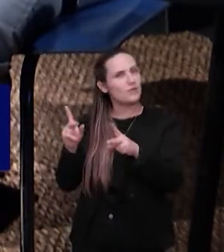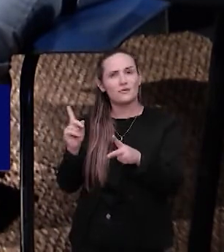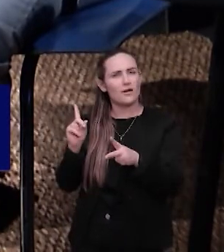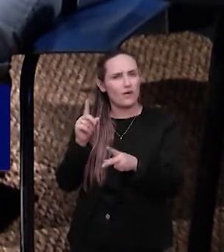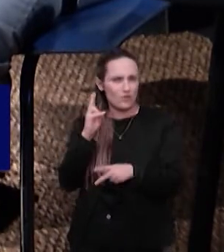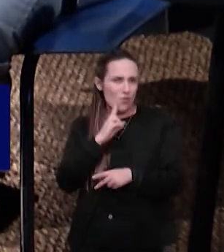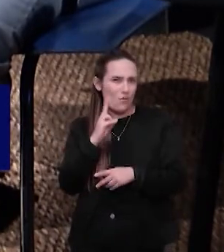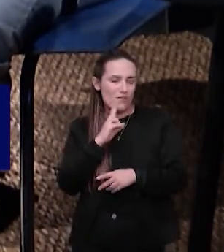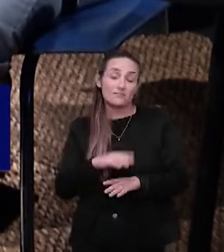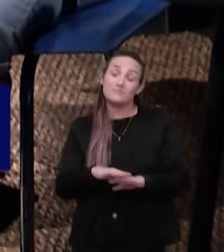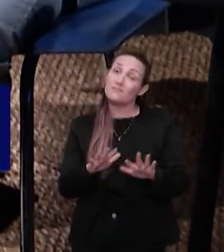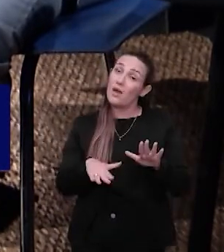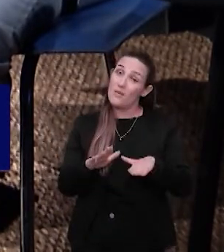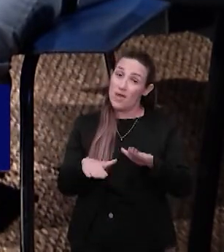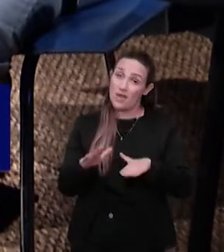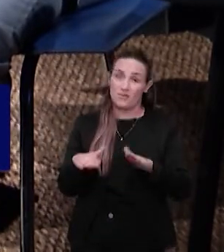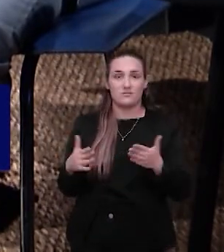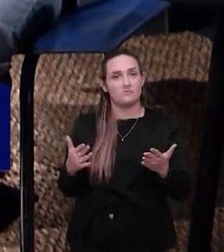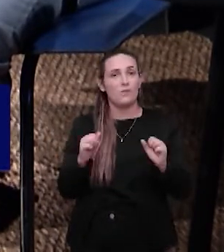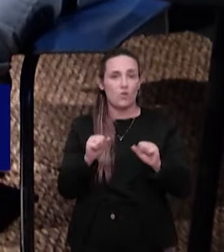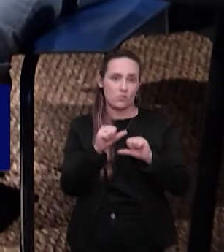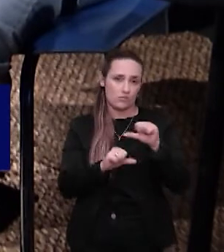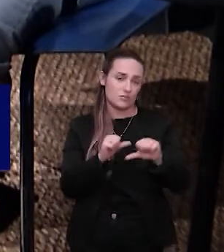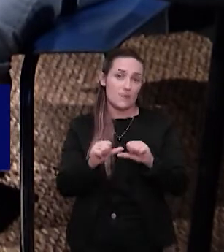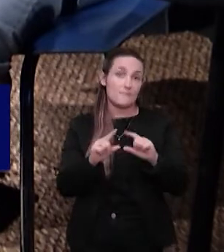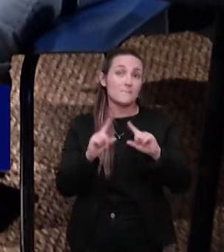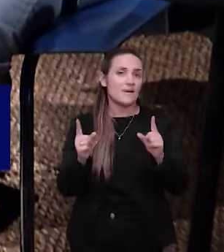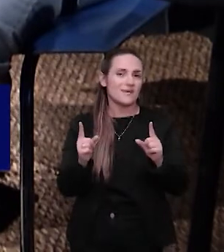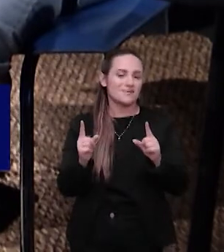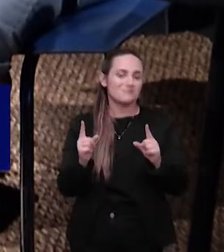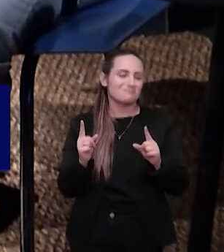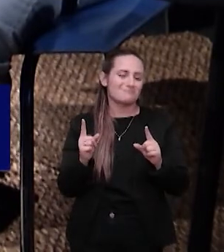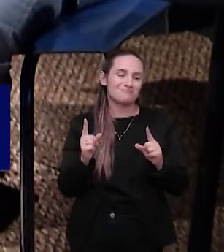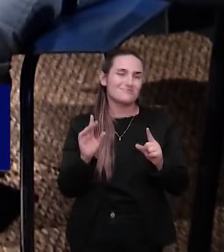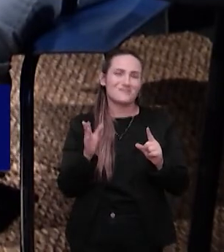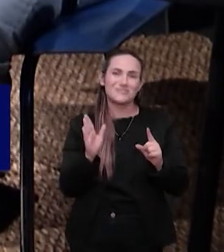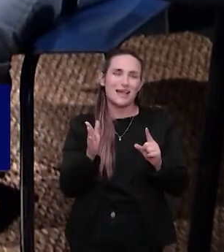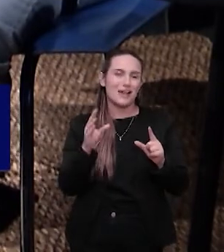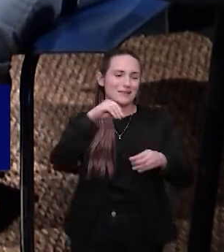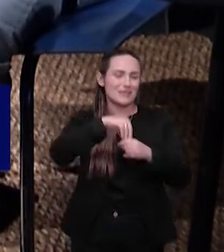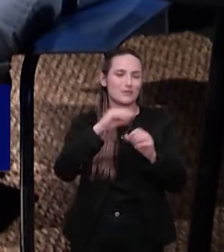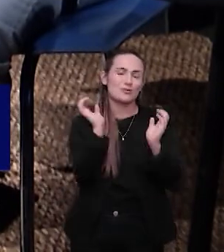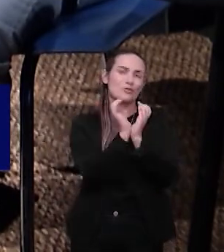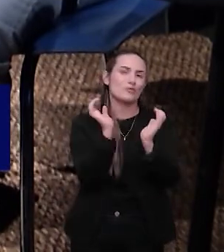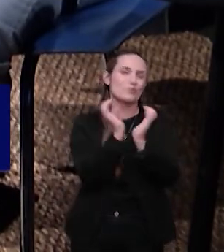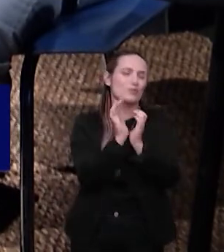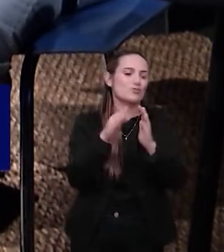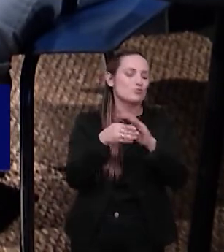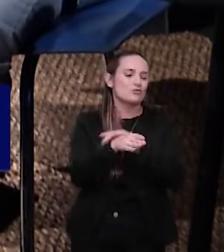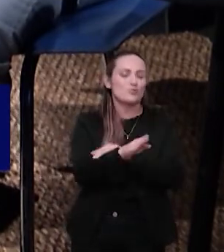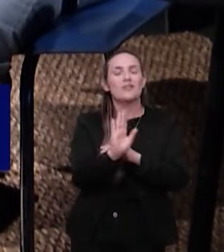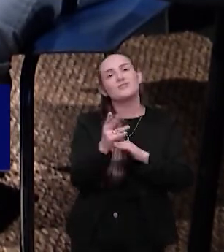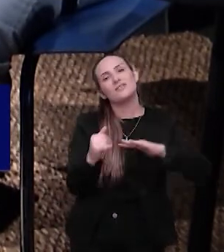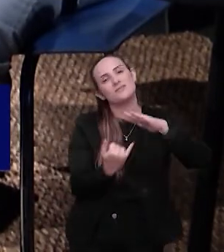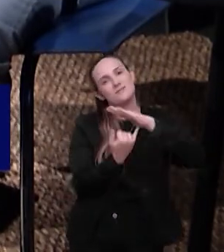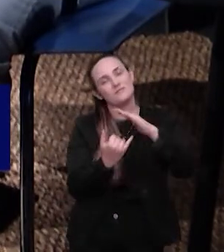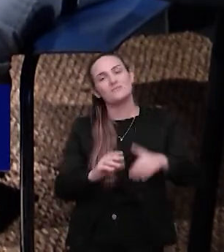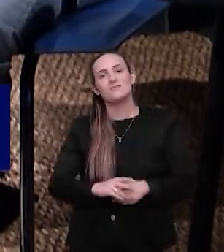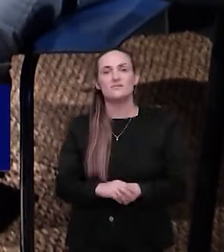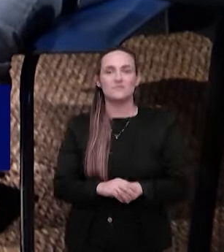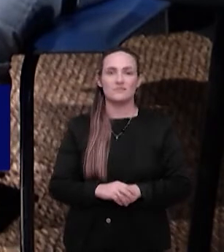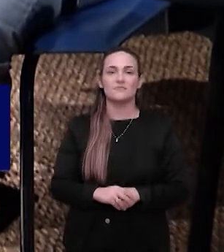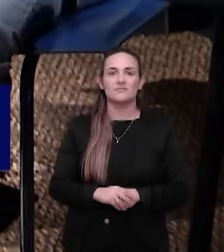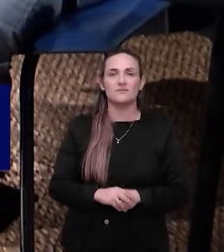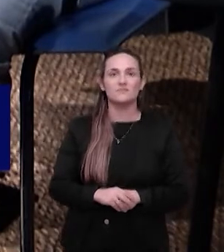muda, modifica geralmente. Mas é que como nós éramos o mesmo grupo institucional, eu vim para preencher esse período que o Paulo